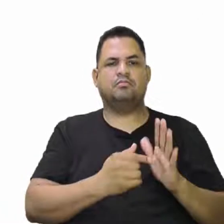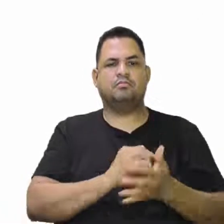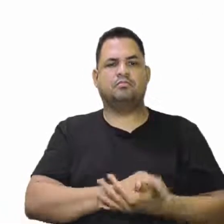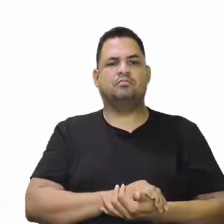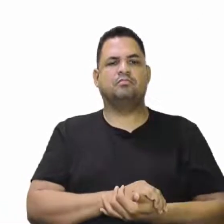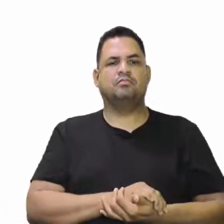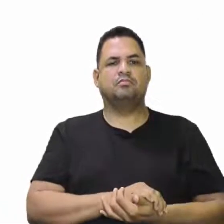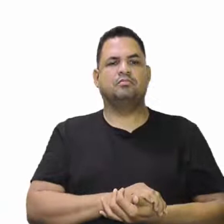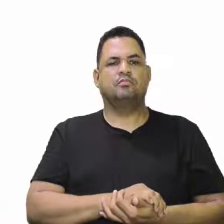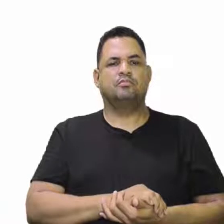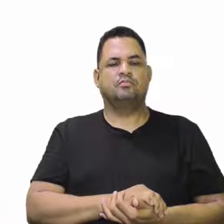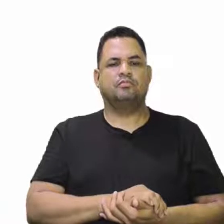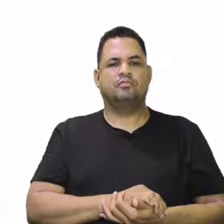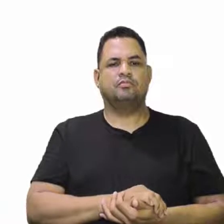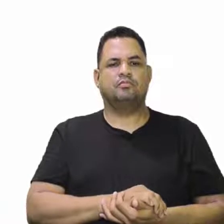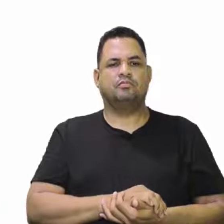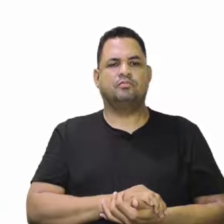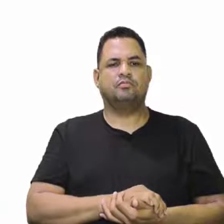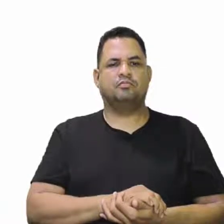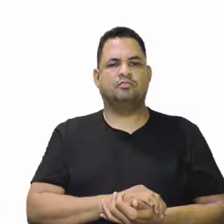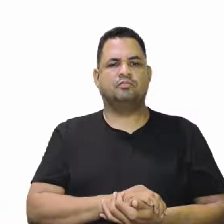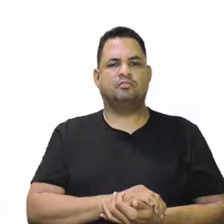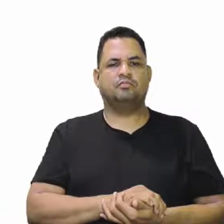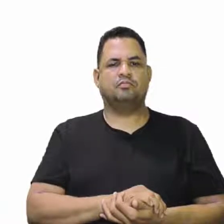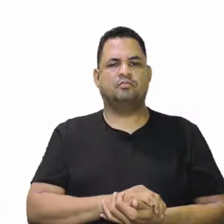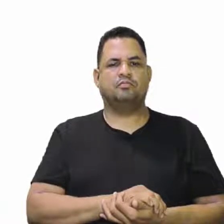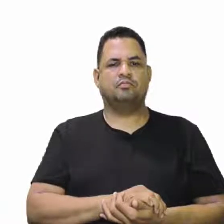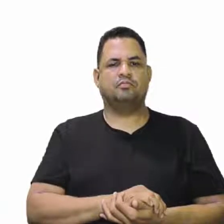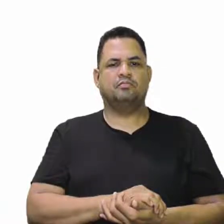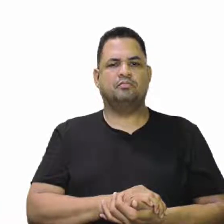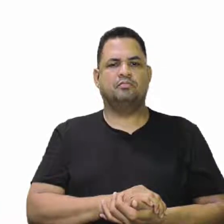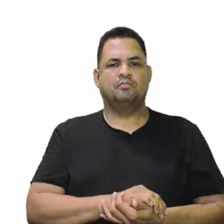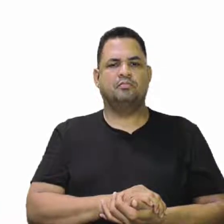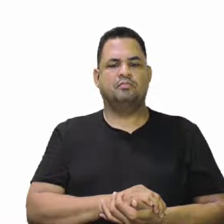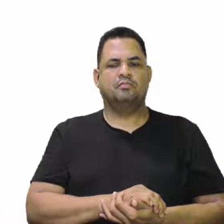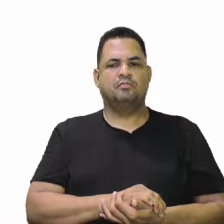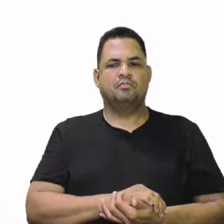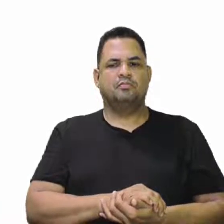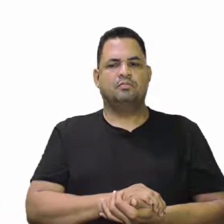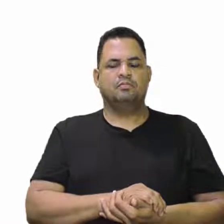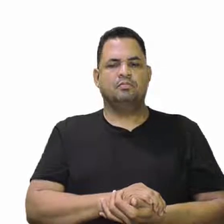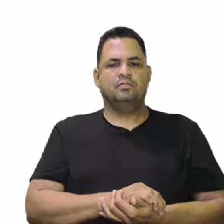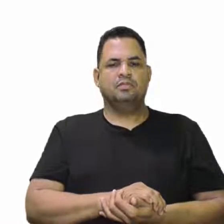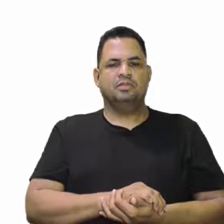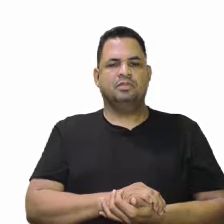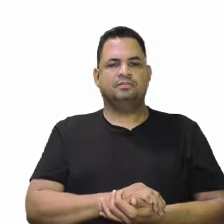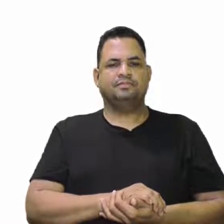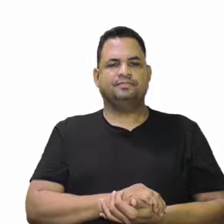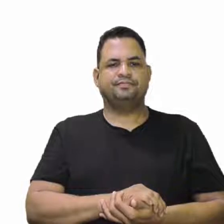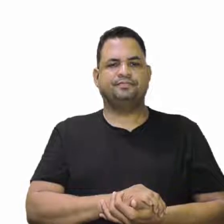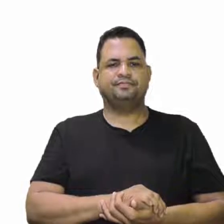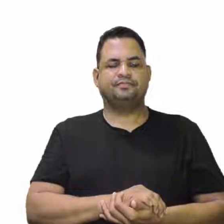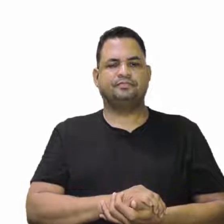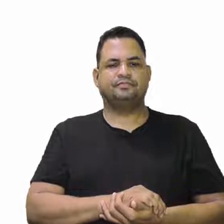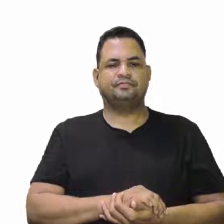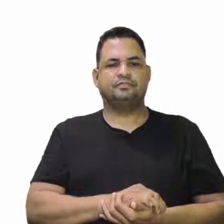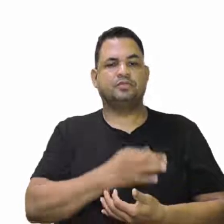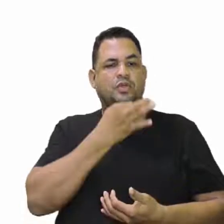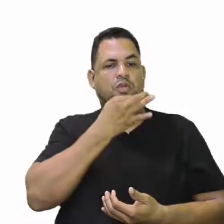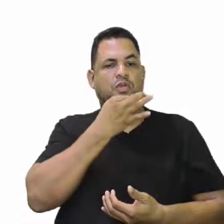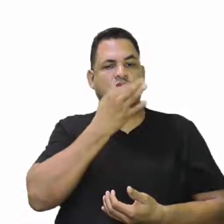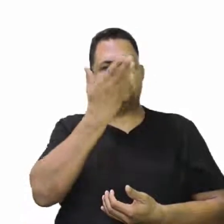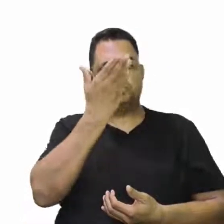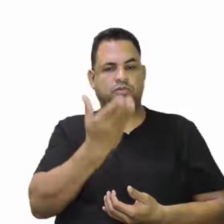recuerda-te el refrán. Globaliza bien y no mires a quién. Olha a crítica.